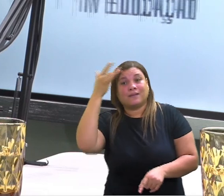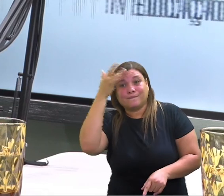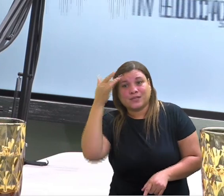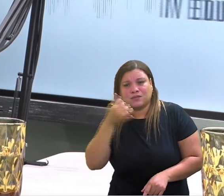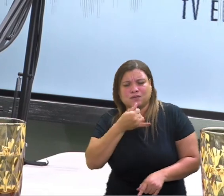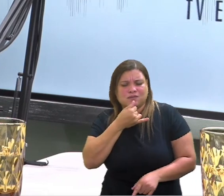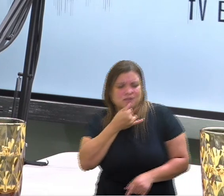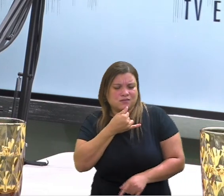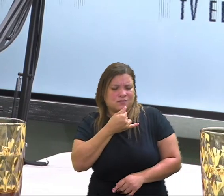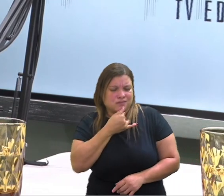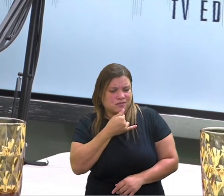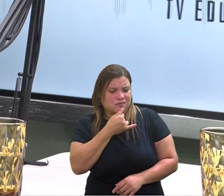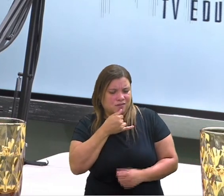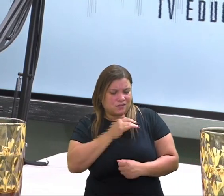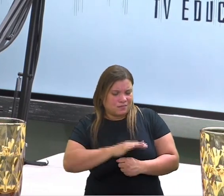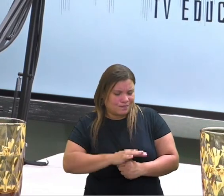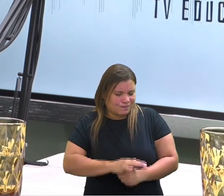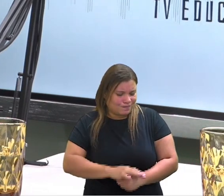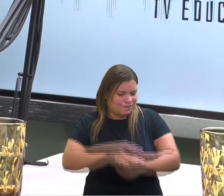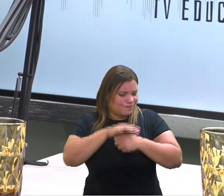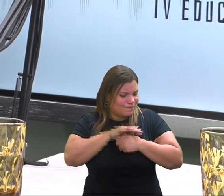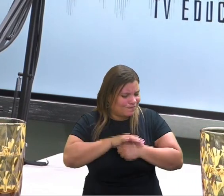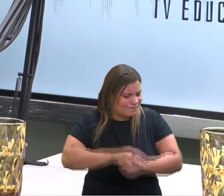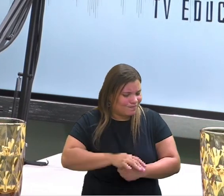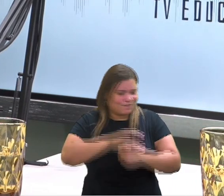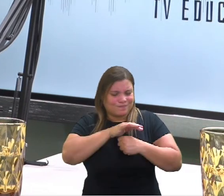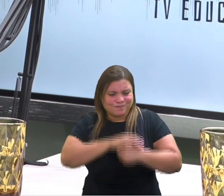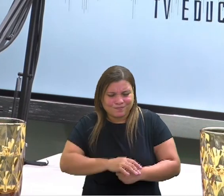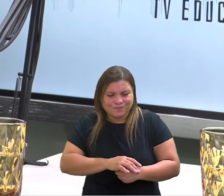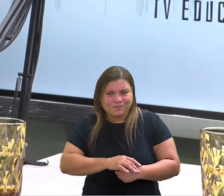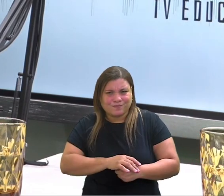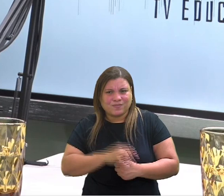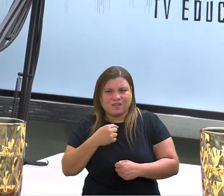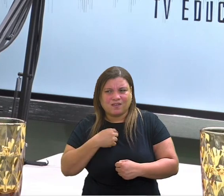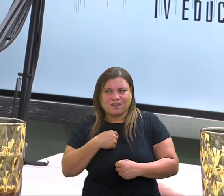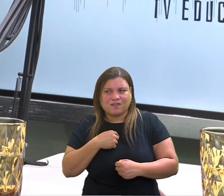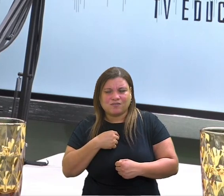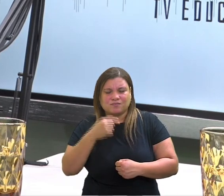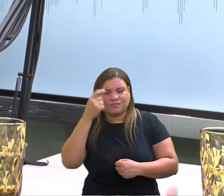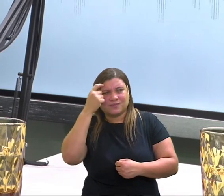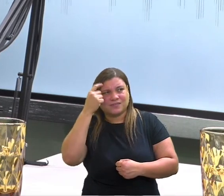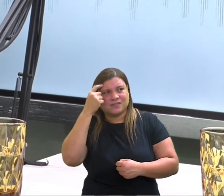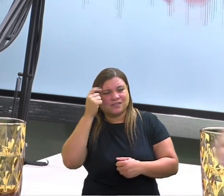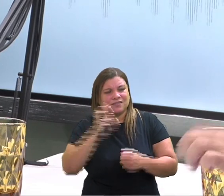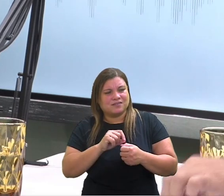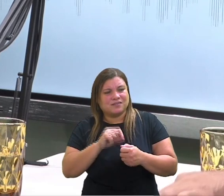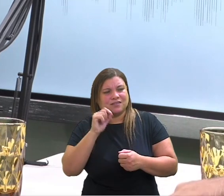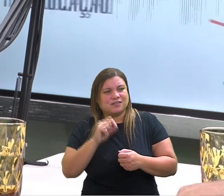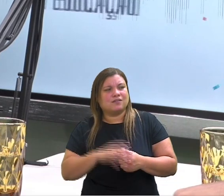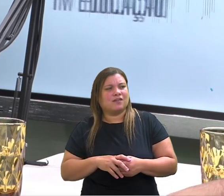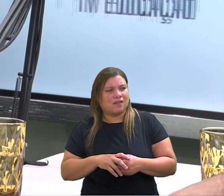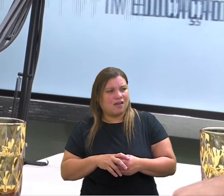Deus, no Brasil nós não temos tantos casos, mas temos, né? Como existe mais nos Estados Unidos e outros países, de aluno muito... Não